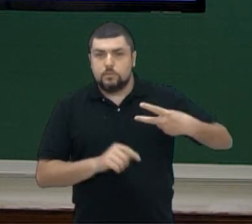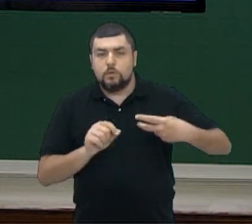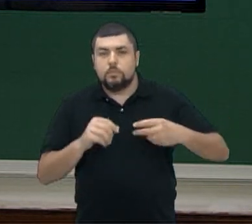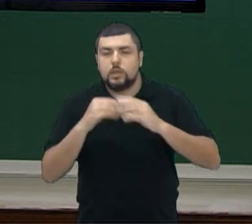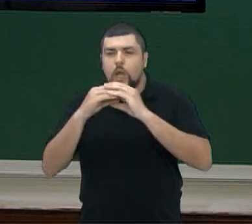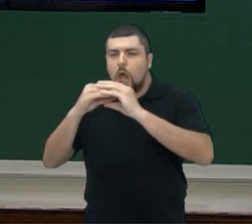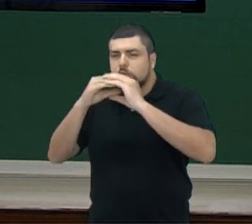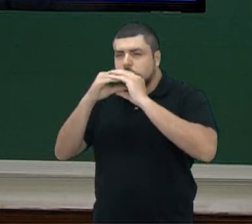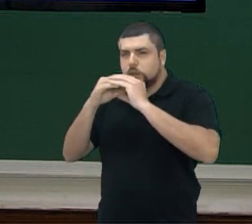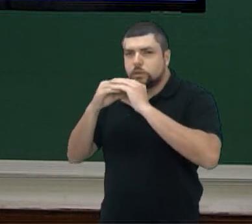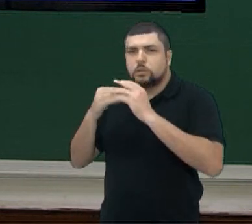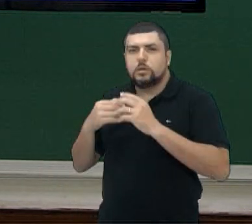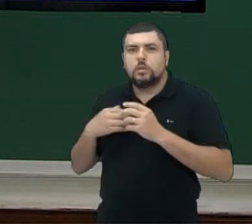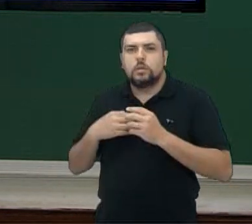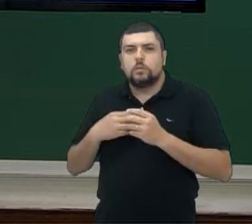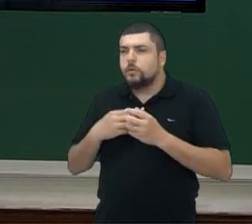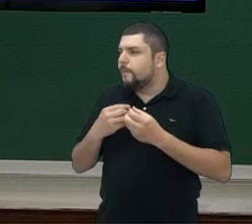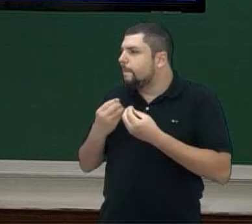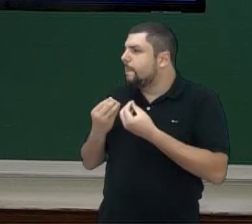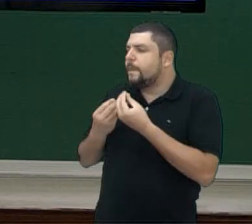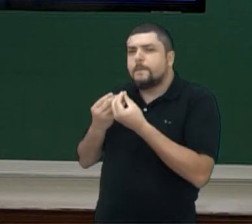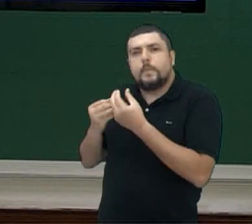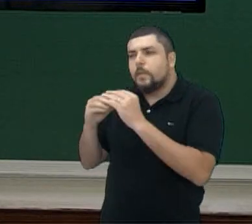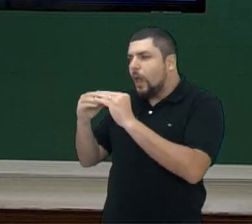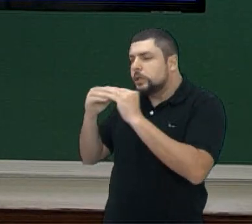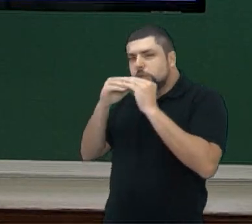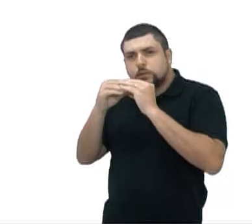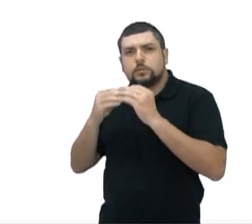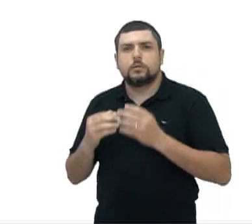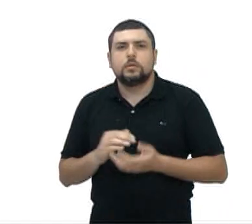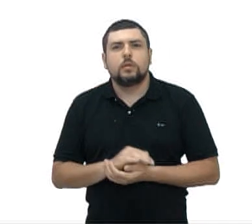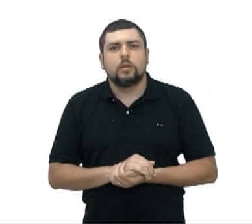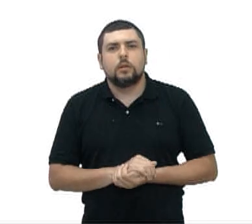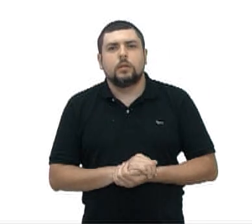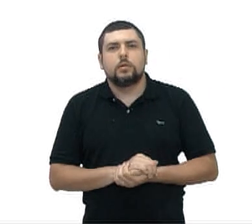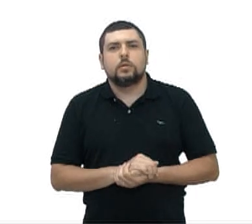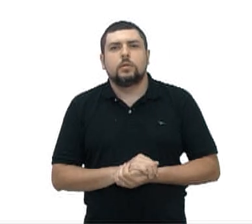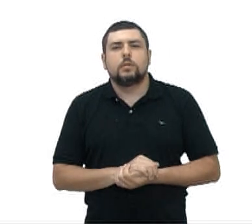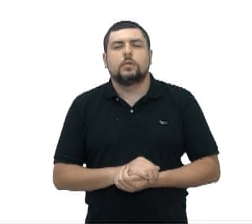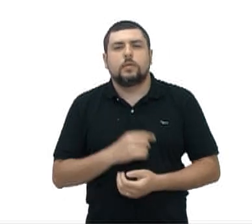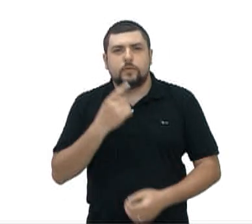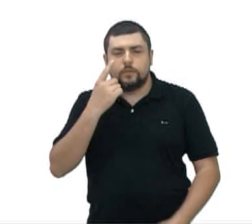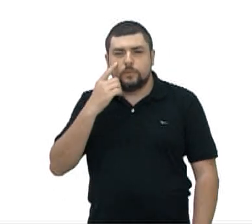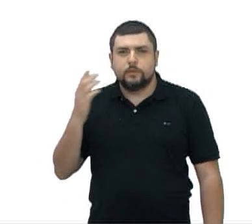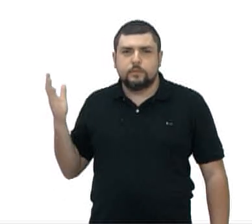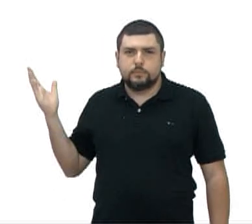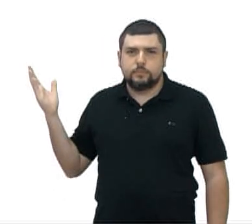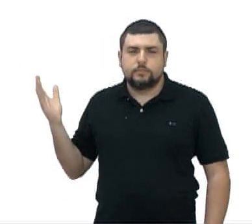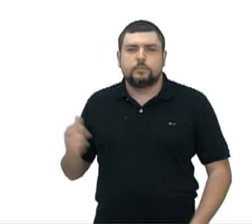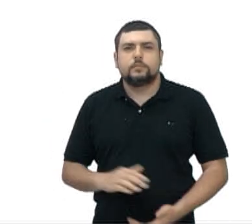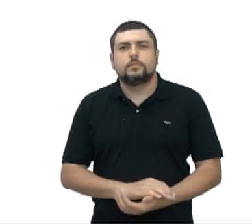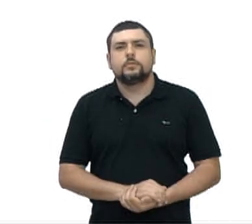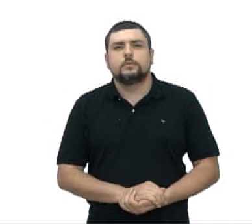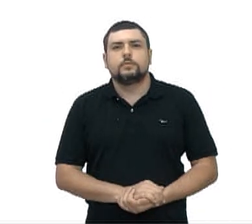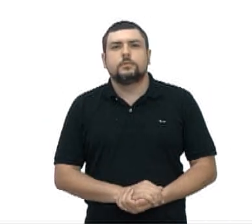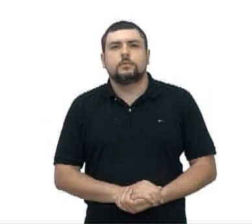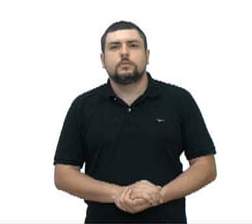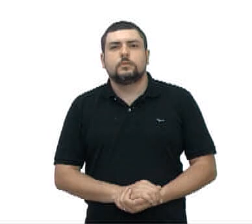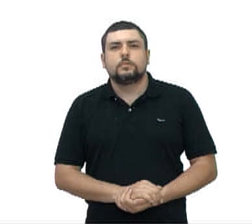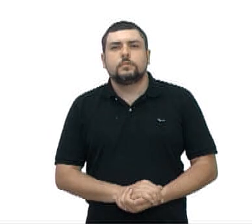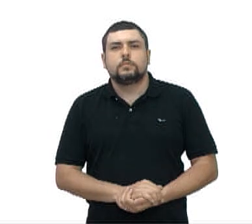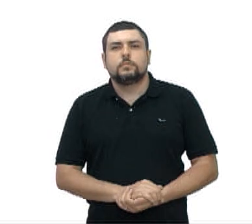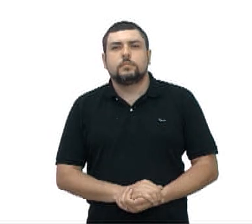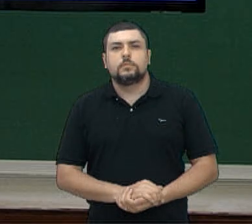né? O que você faria para poder conseguir um pedaço? Eu botei aqui qualquer coisa. I would buy one for myself. Eu compraria um para mim